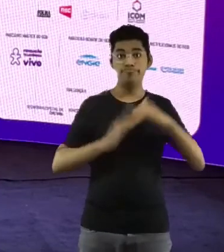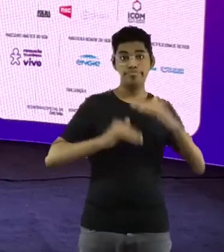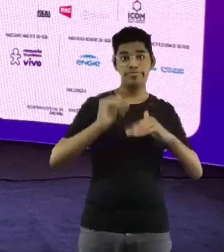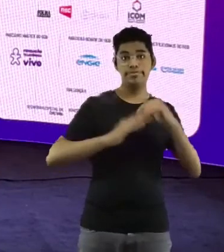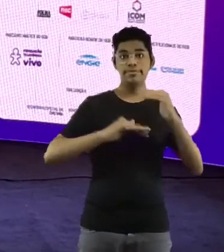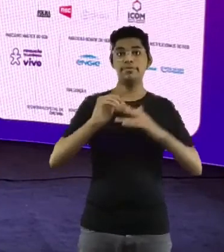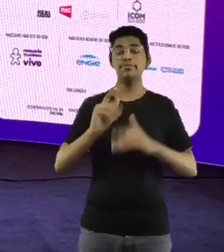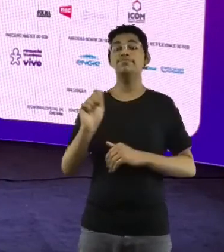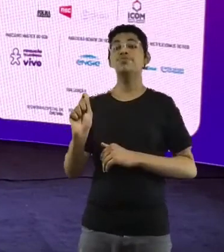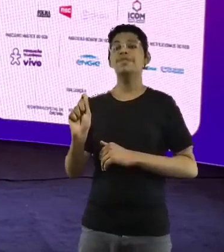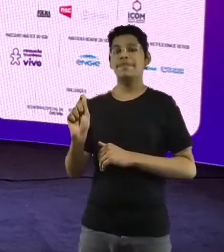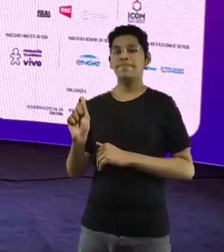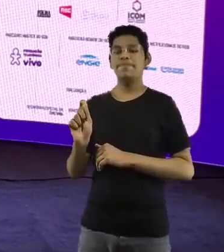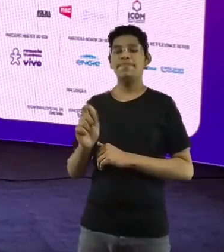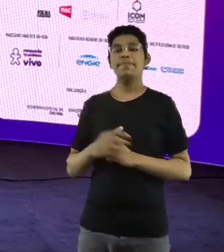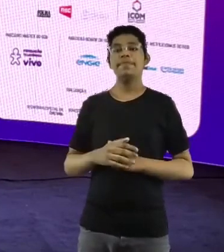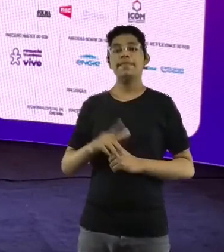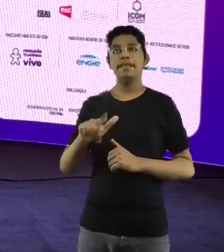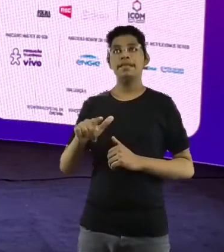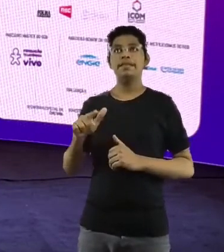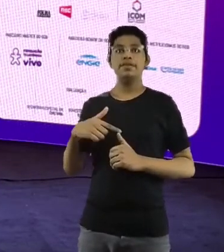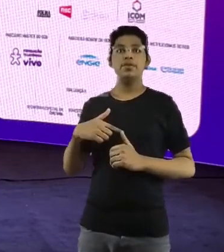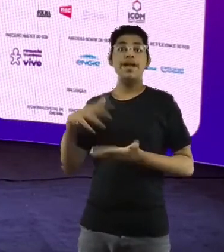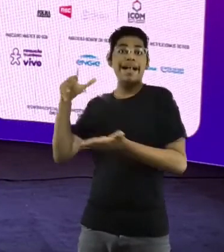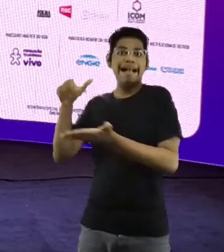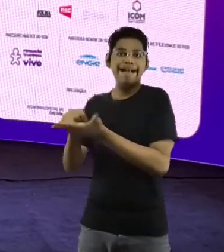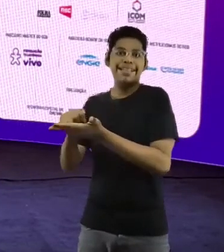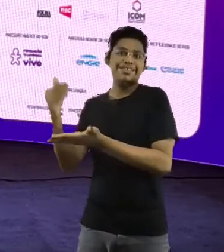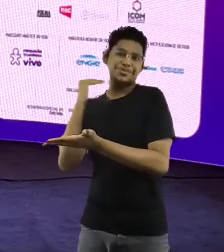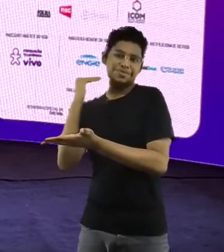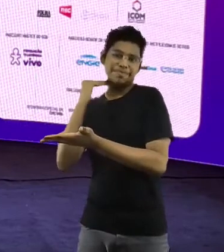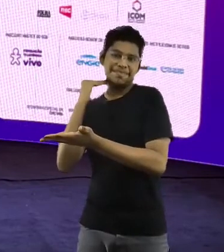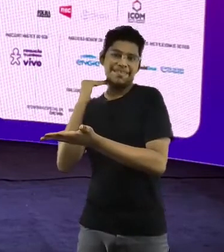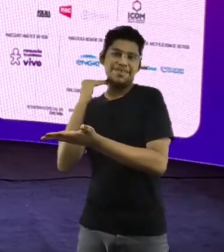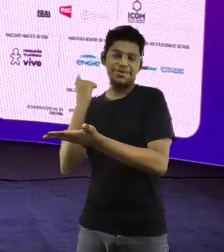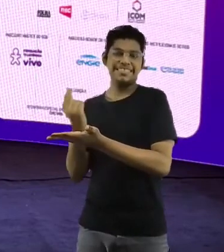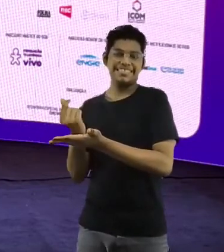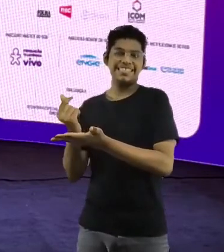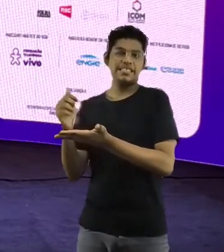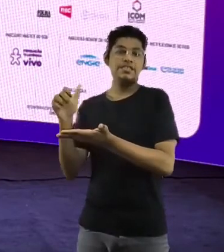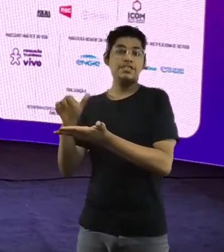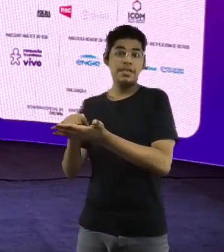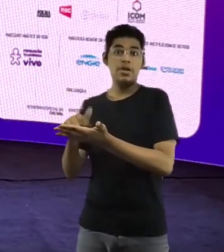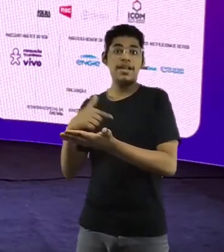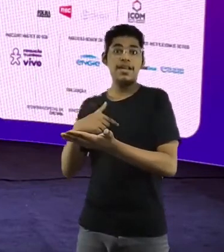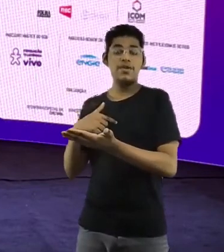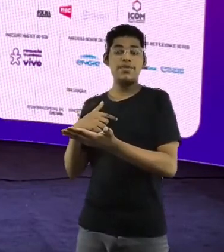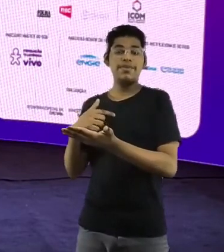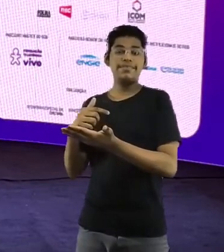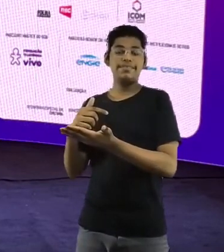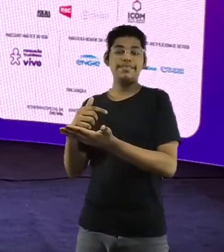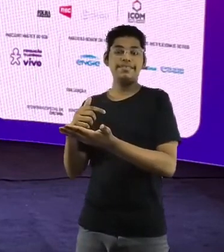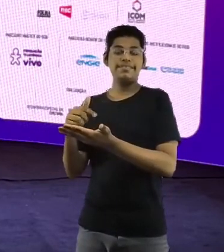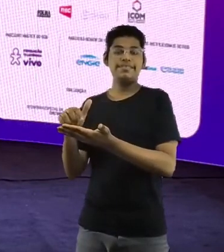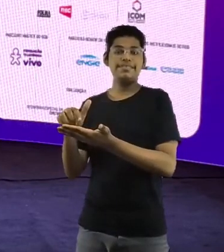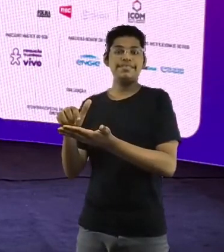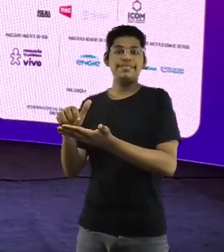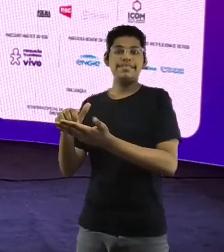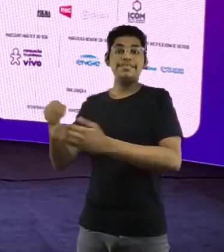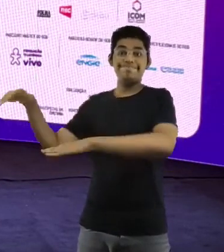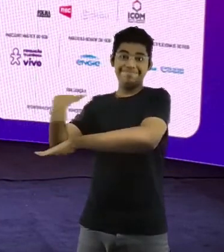Quando você está abrindo a conta do banco, né, e você declara o seu endereço, por exemplo, de residência, o que é que a gente vai